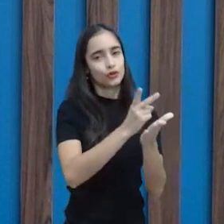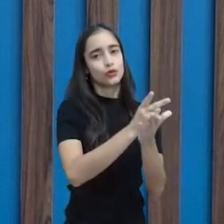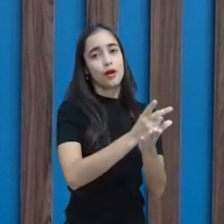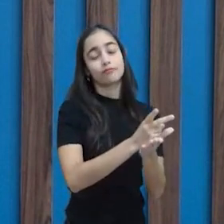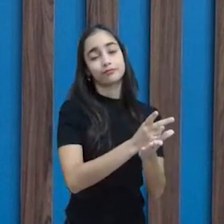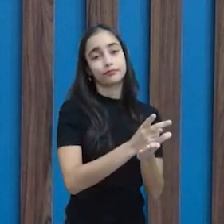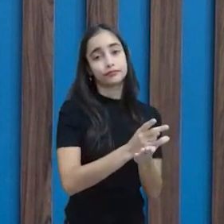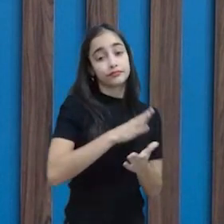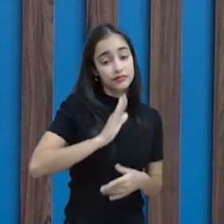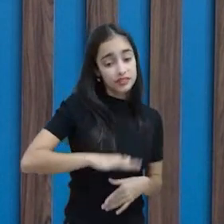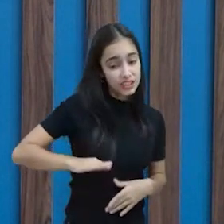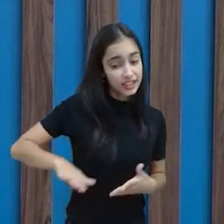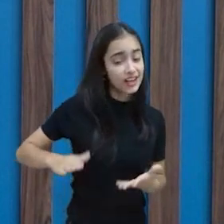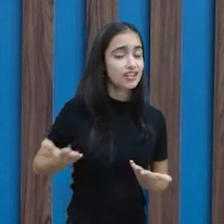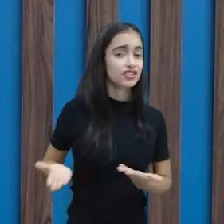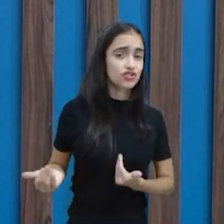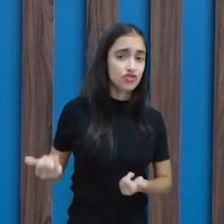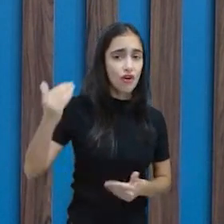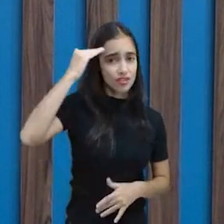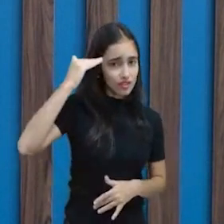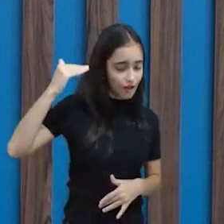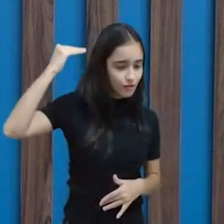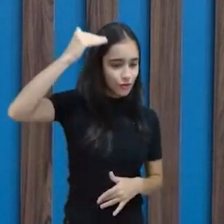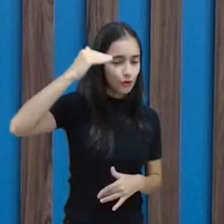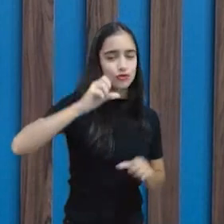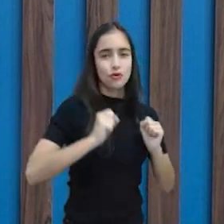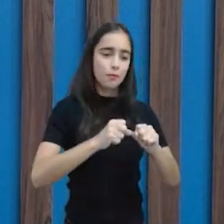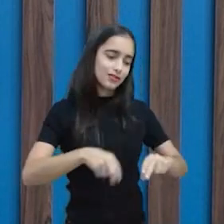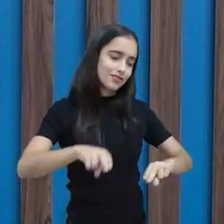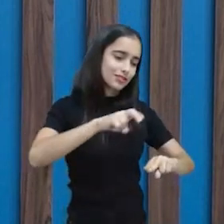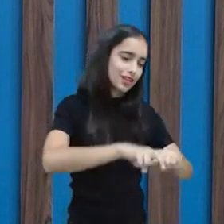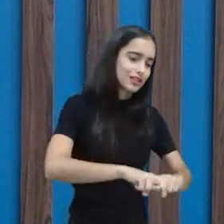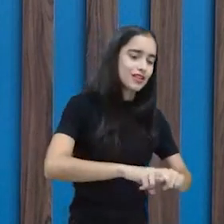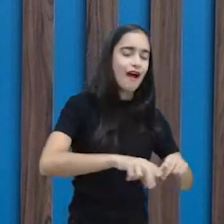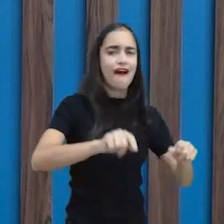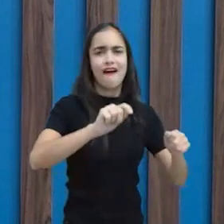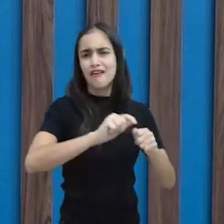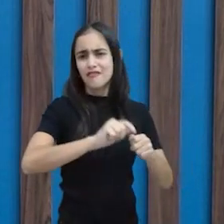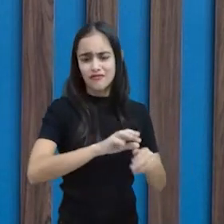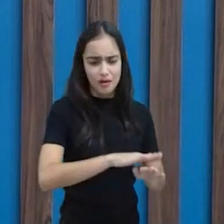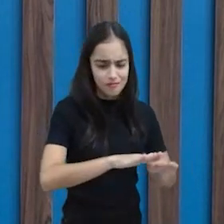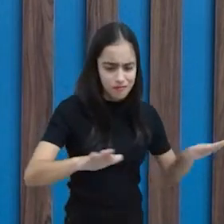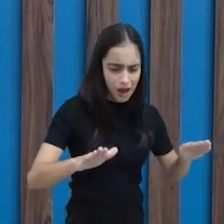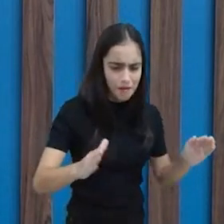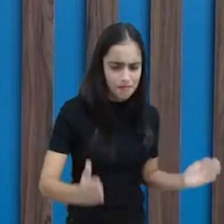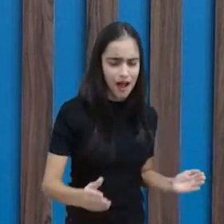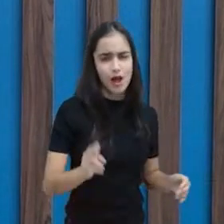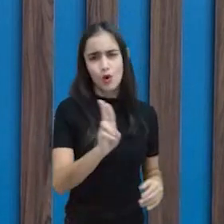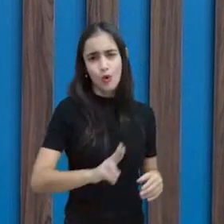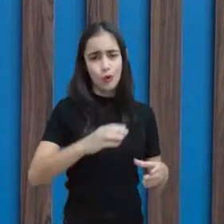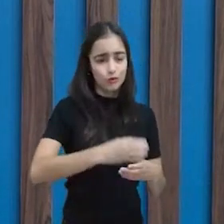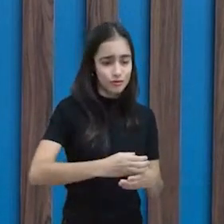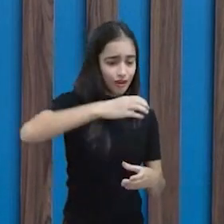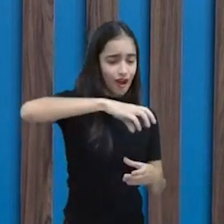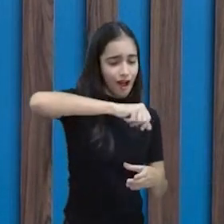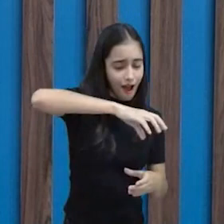os jovens, os adultos, os idosos possam sentar lá, faz um banquinho com garrafas PET recicláveis, para a pessoa sentar